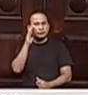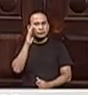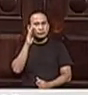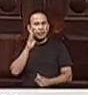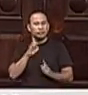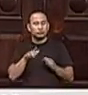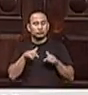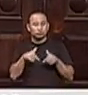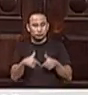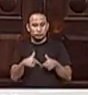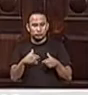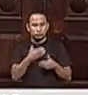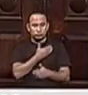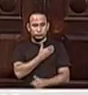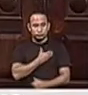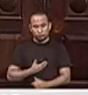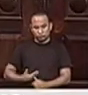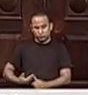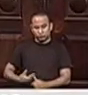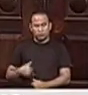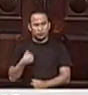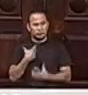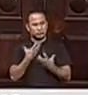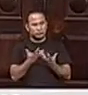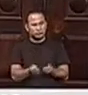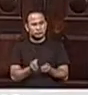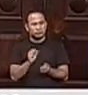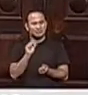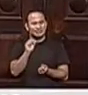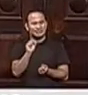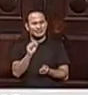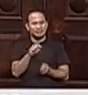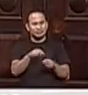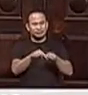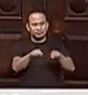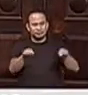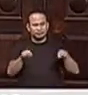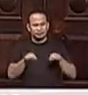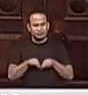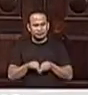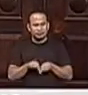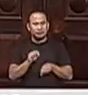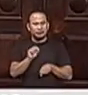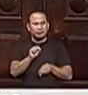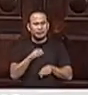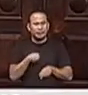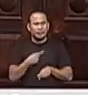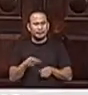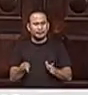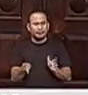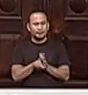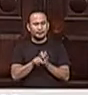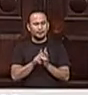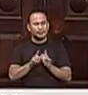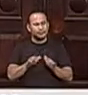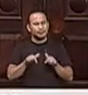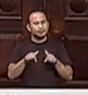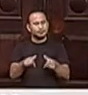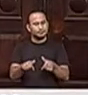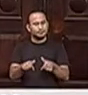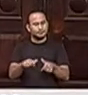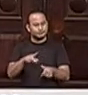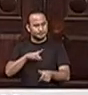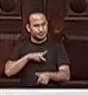governo, admitindo que as cabines fossem patrocinadas pela iniciativa